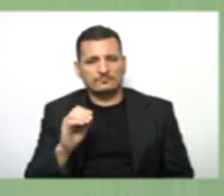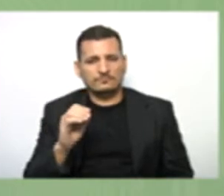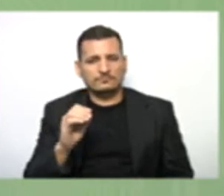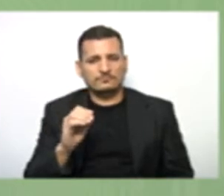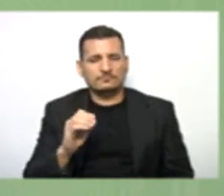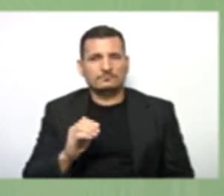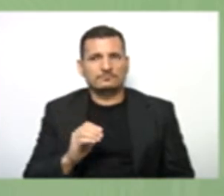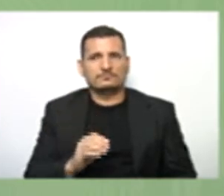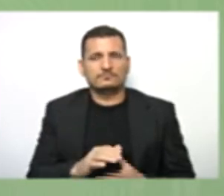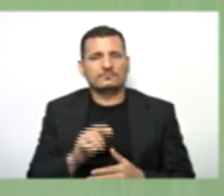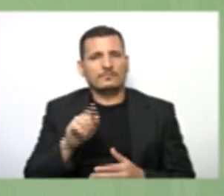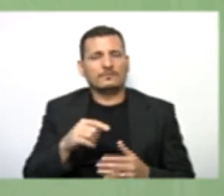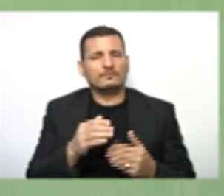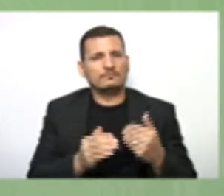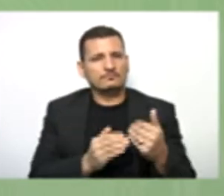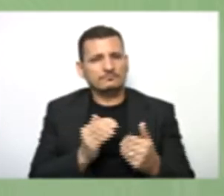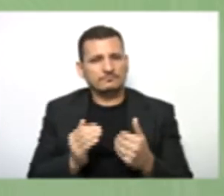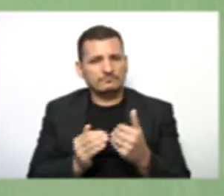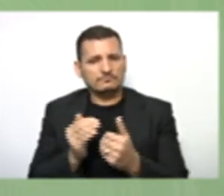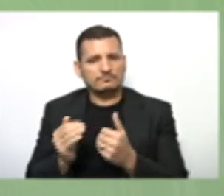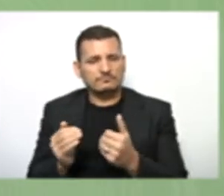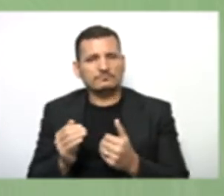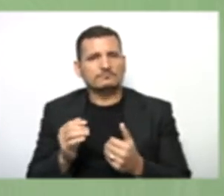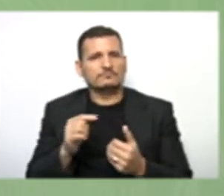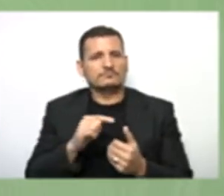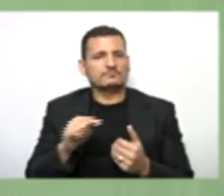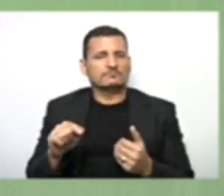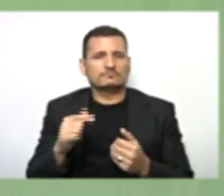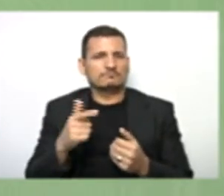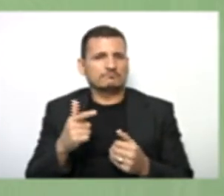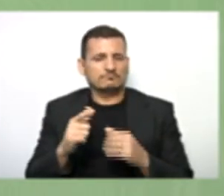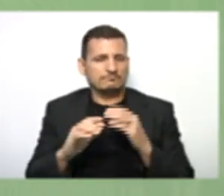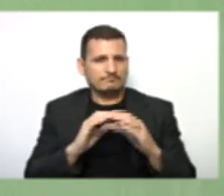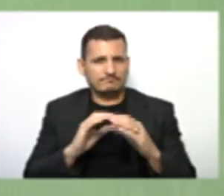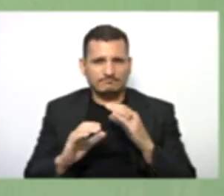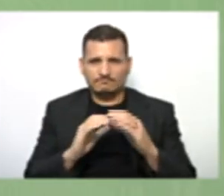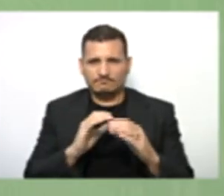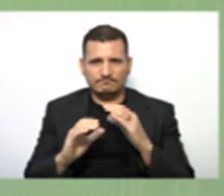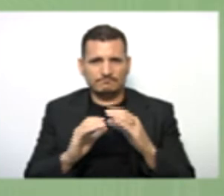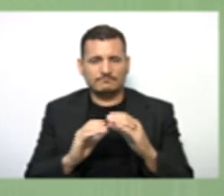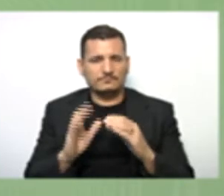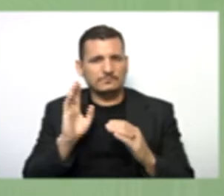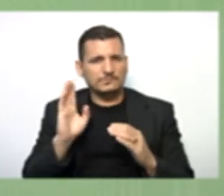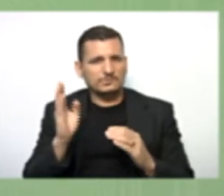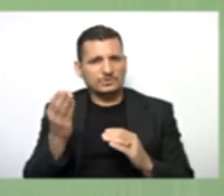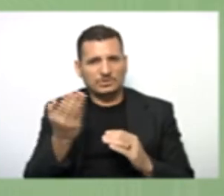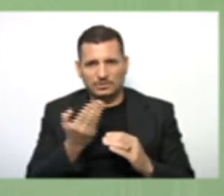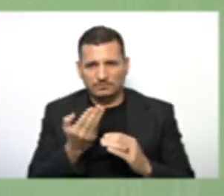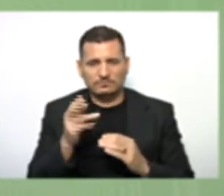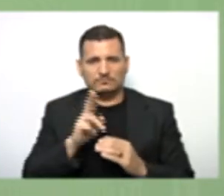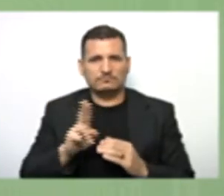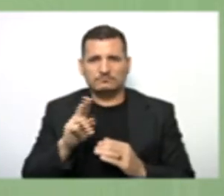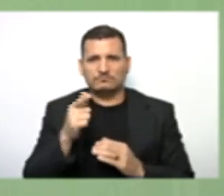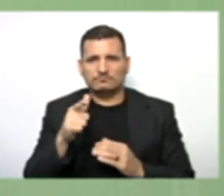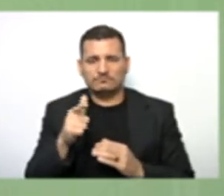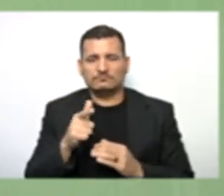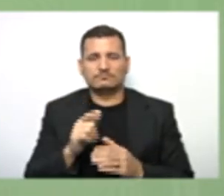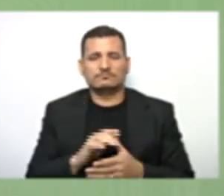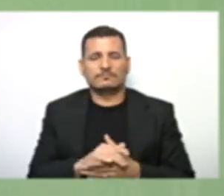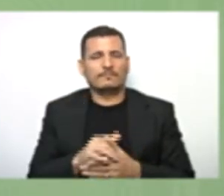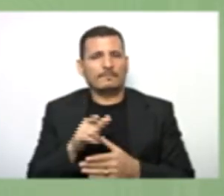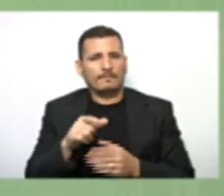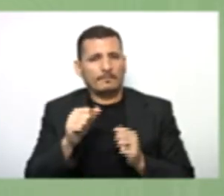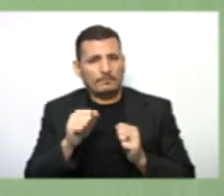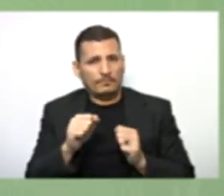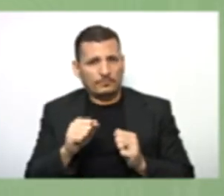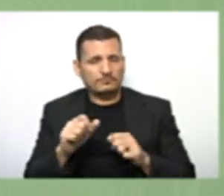plano são processos que não se comunicam diretamente com o usuário. Ou seja, eles podem